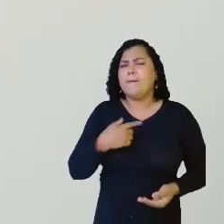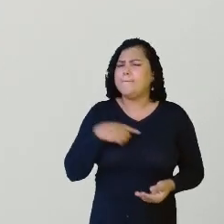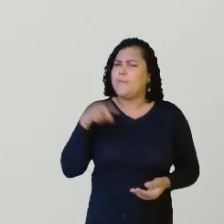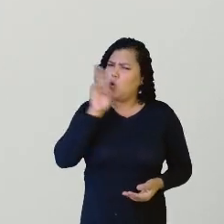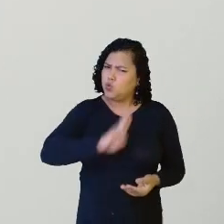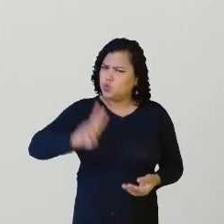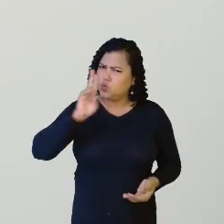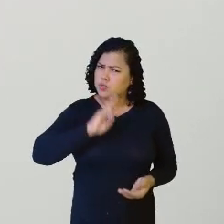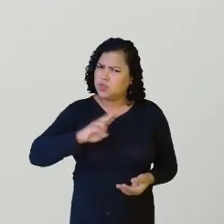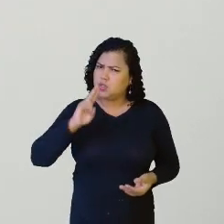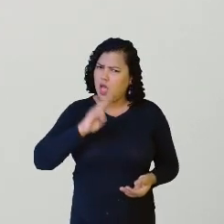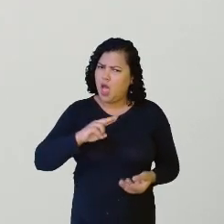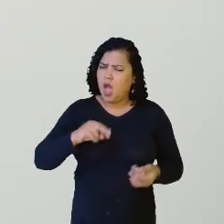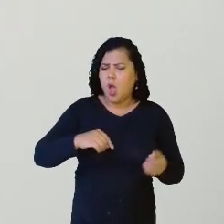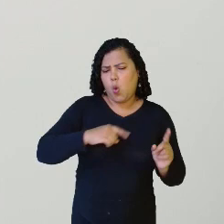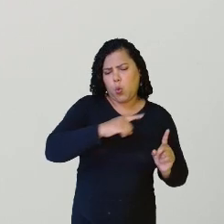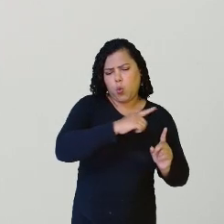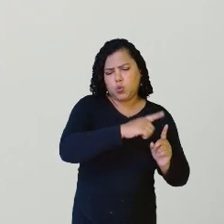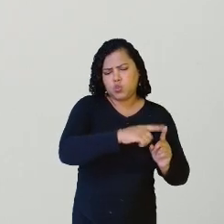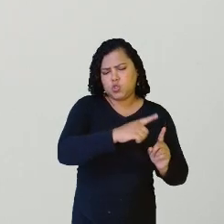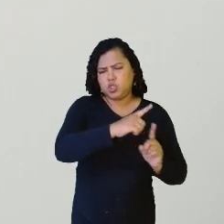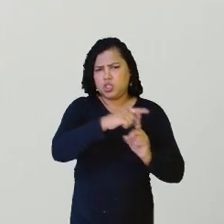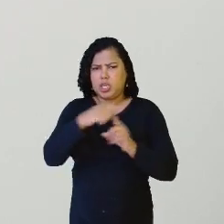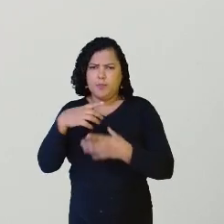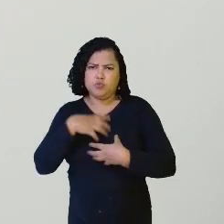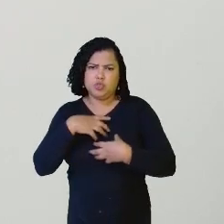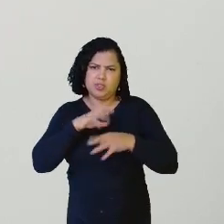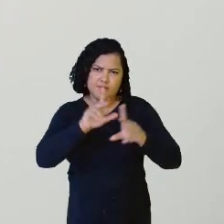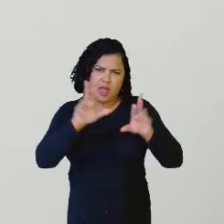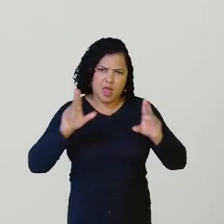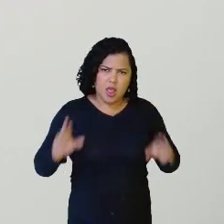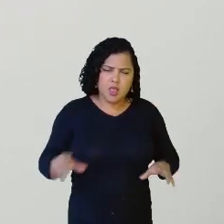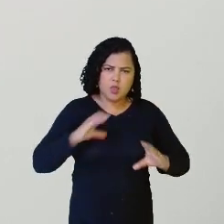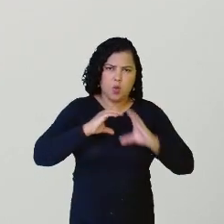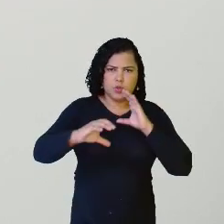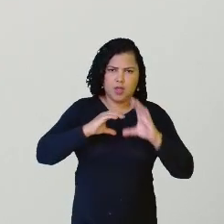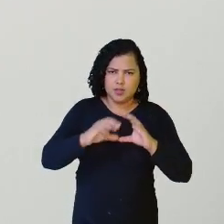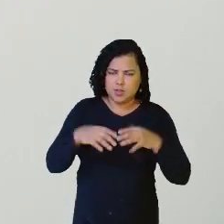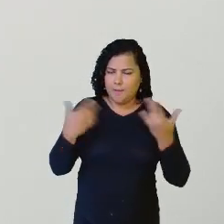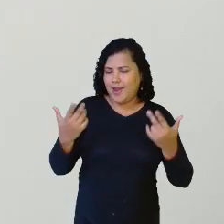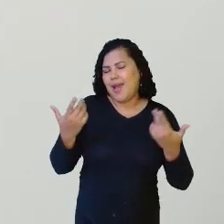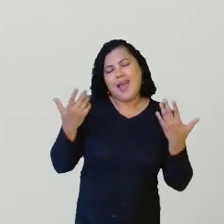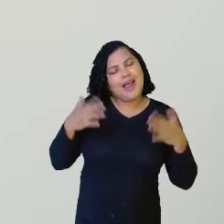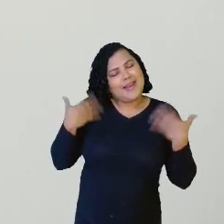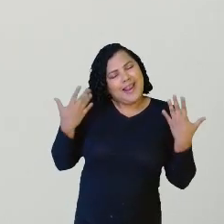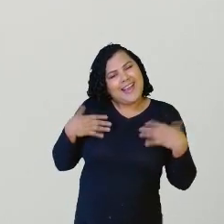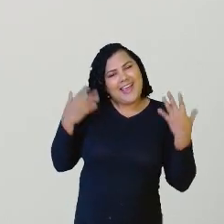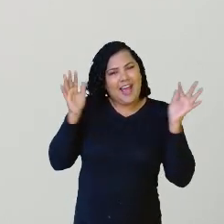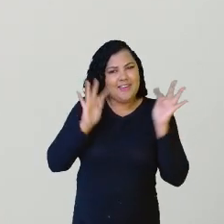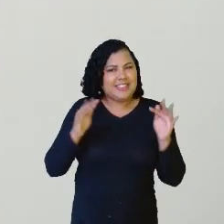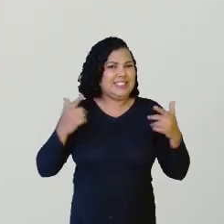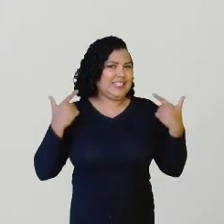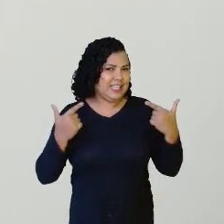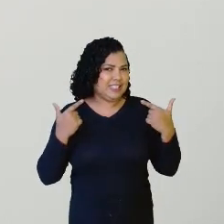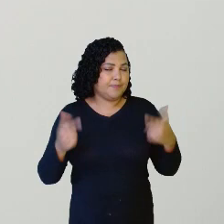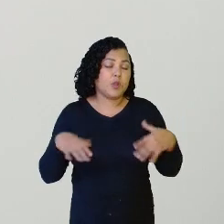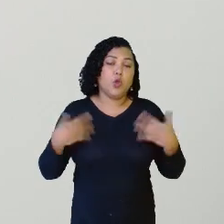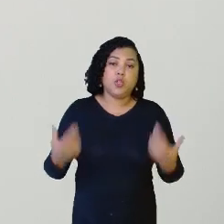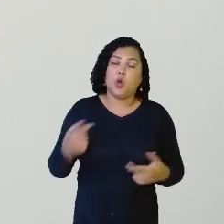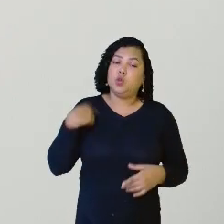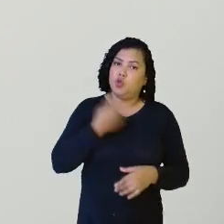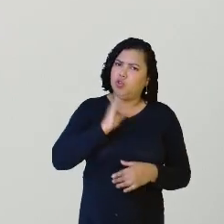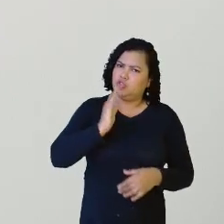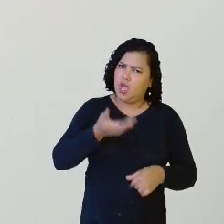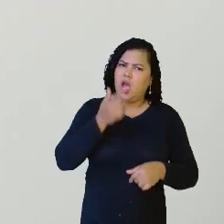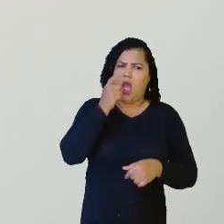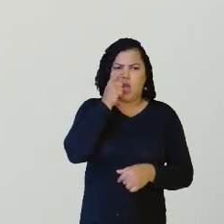utilizar os meios de comunicação para o lazer? Claro que sim. Quantas vezes a gente já não assistiu filme na TV, um filme no cinema,